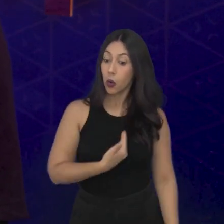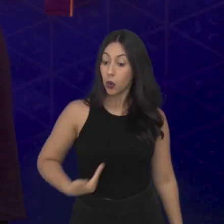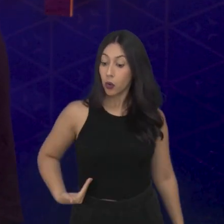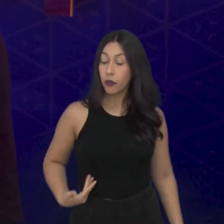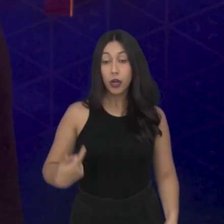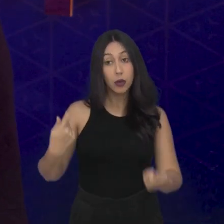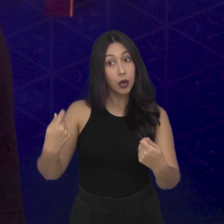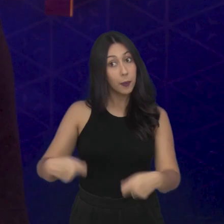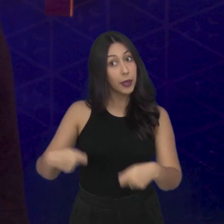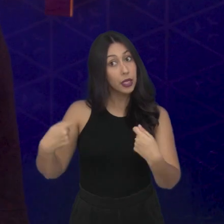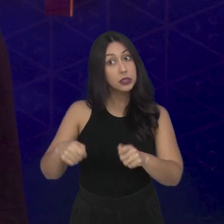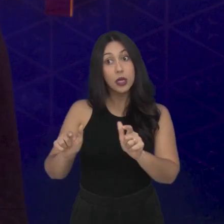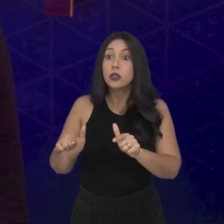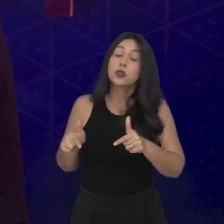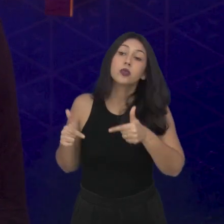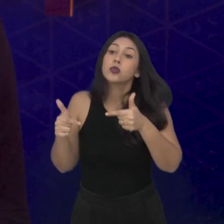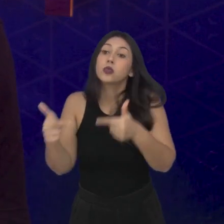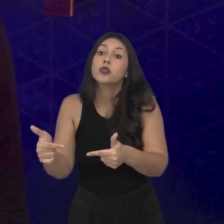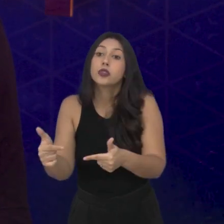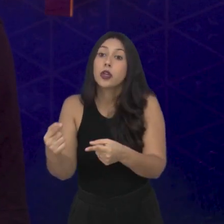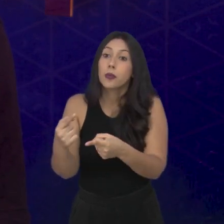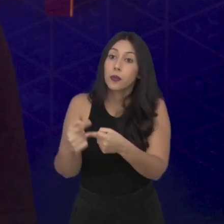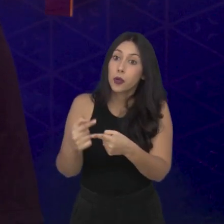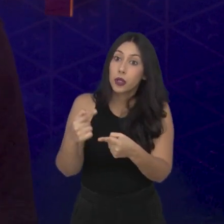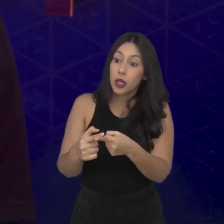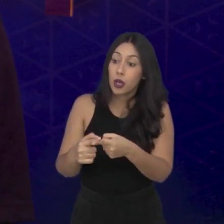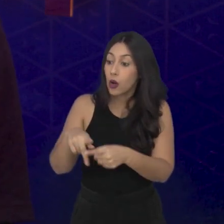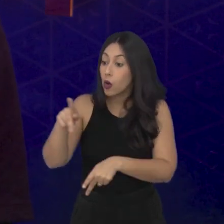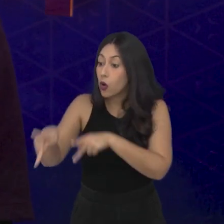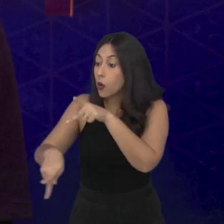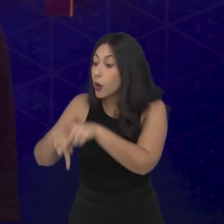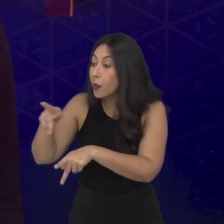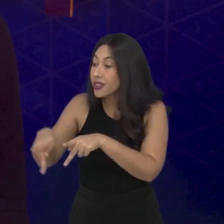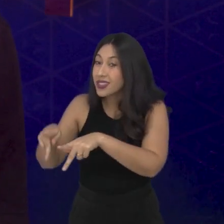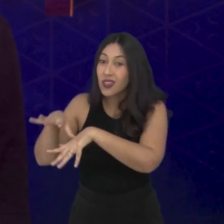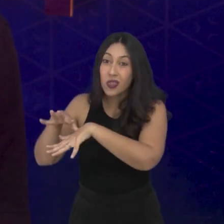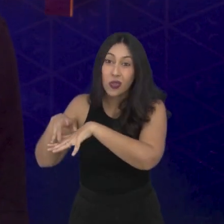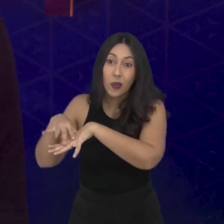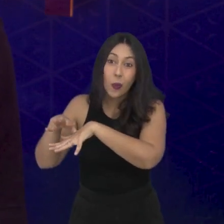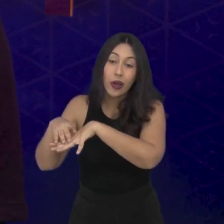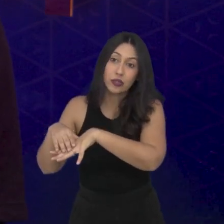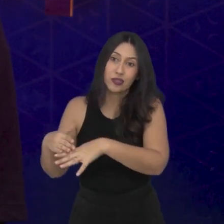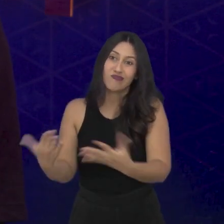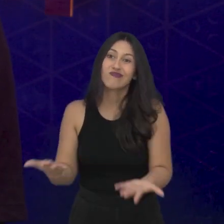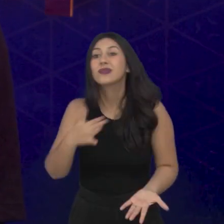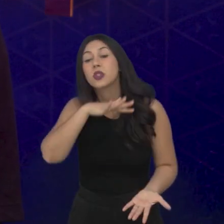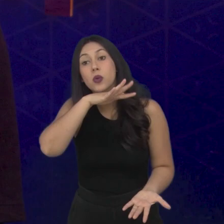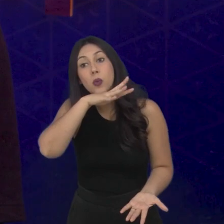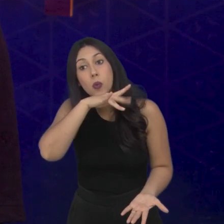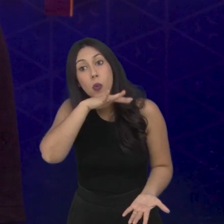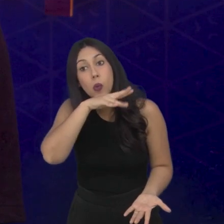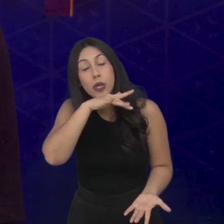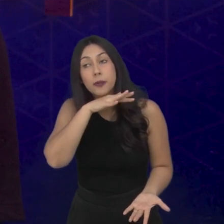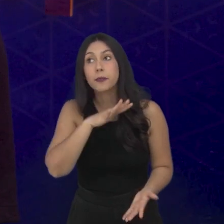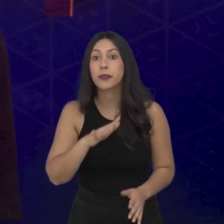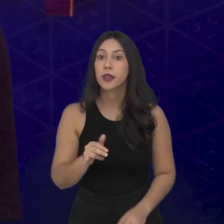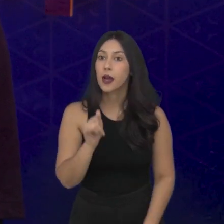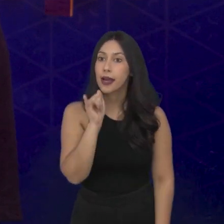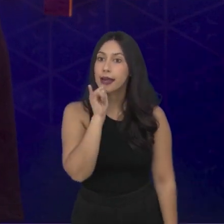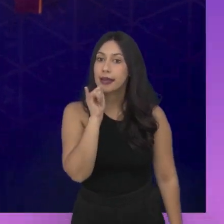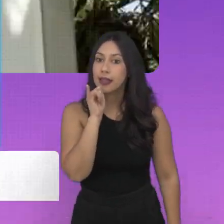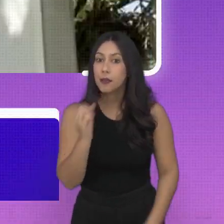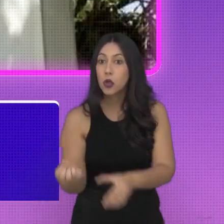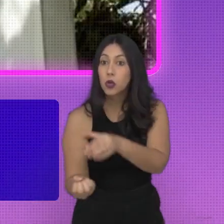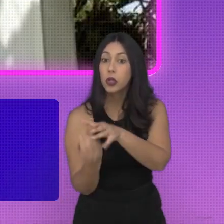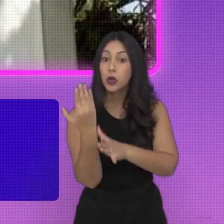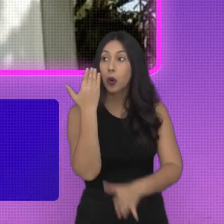que agir, né? Porque uma população doente é uma população ruim, né? Então a gente tem aqui, por exemplo, a